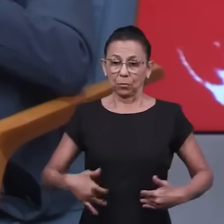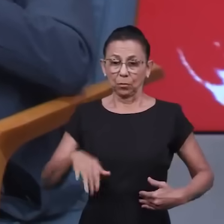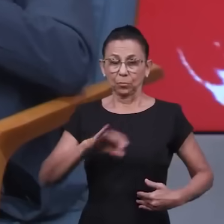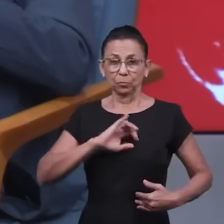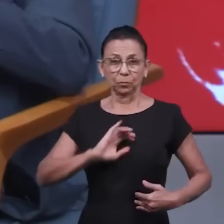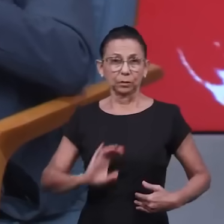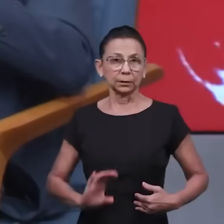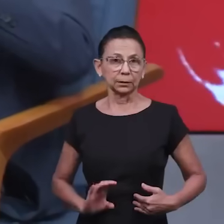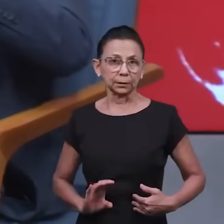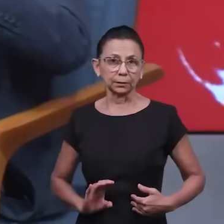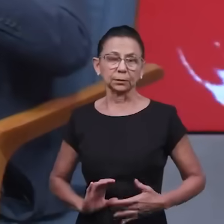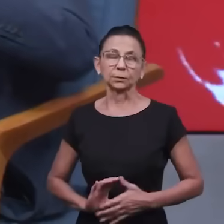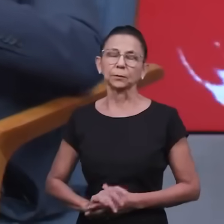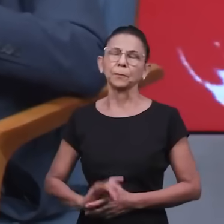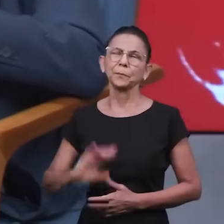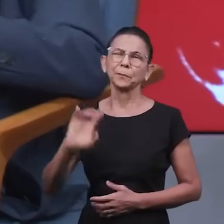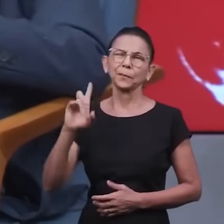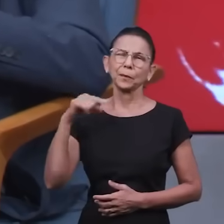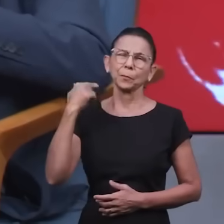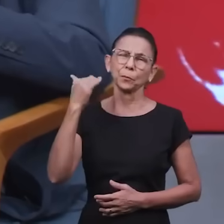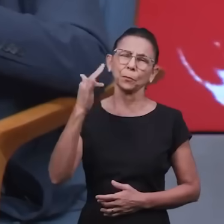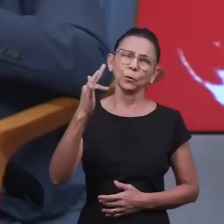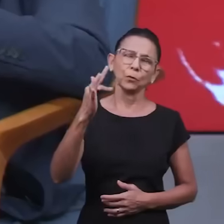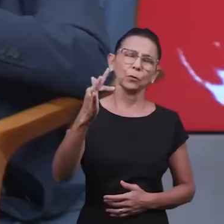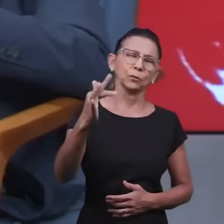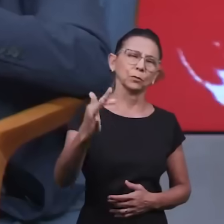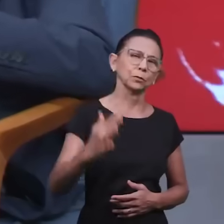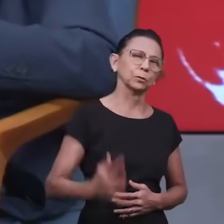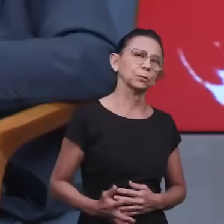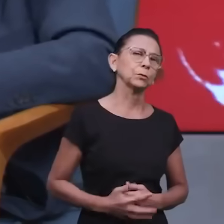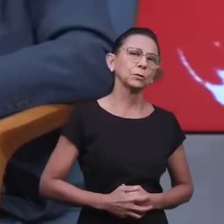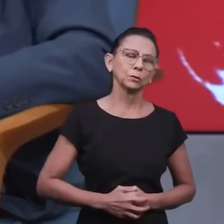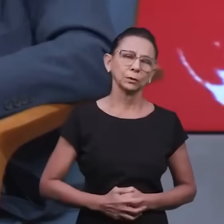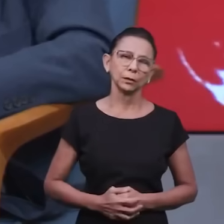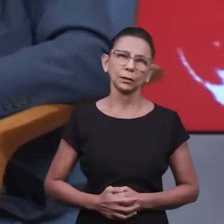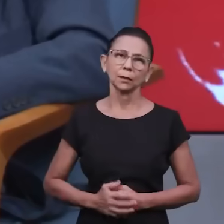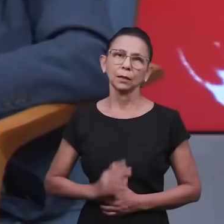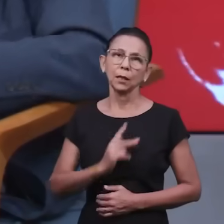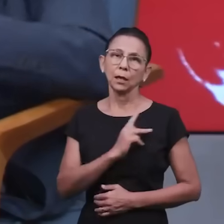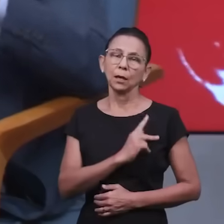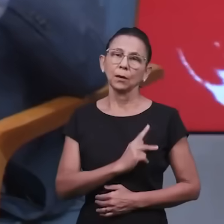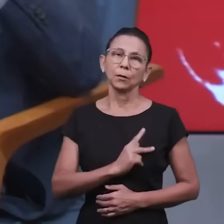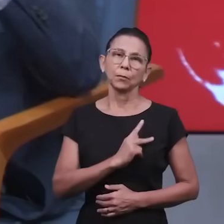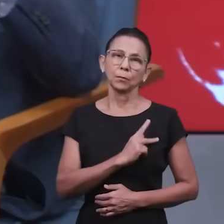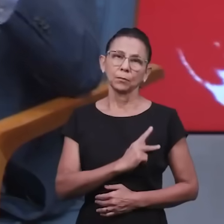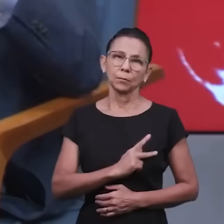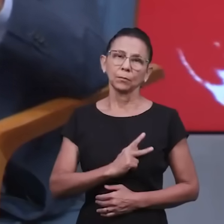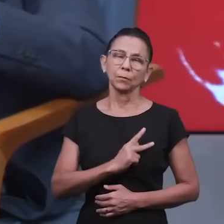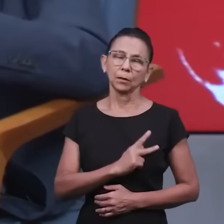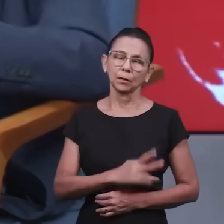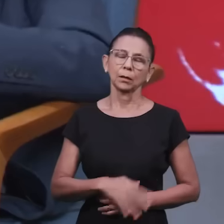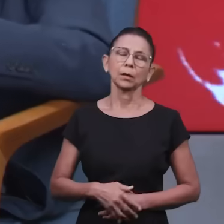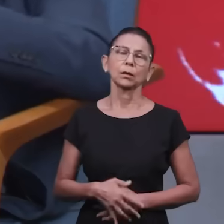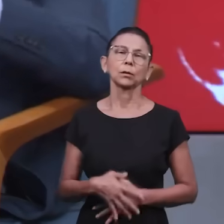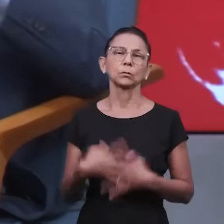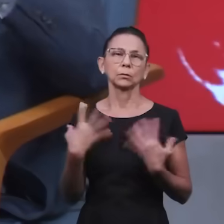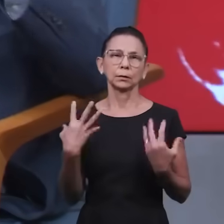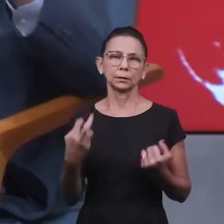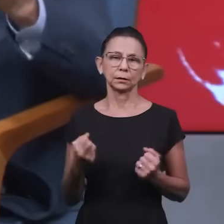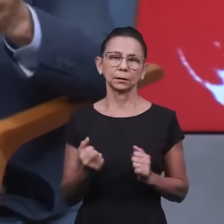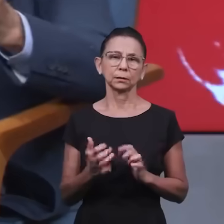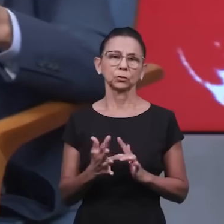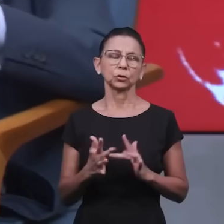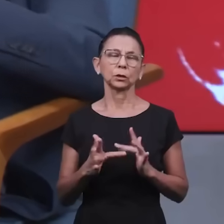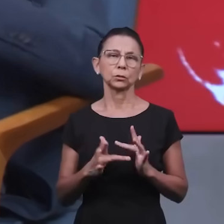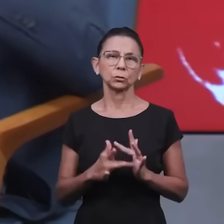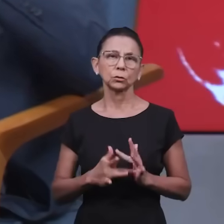tarde, quando a conversão dele, ele se converte, passa aqueles 3 anos no deserto, alguns